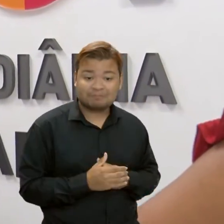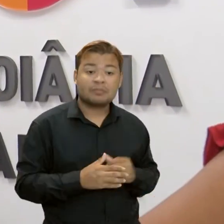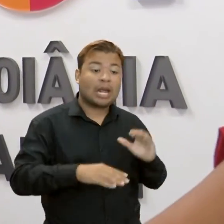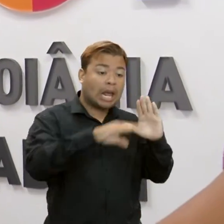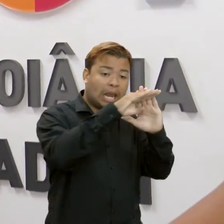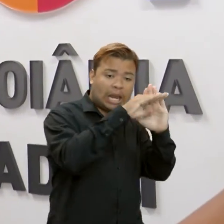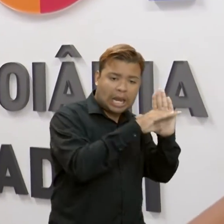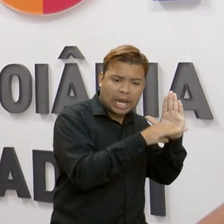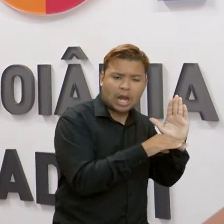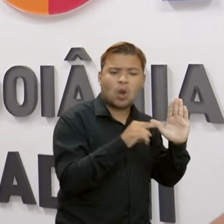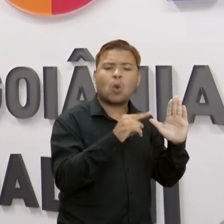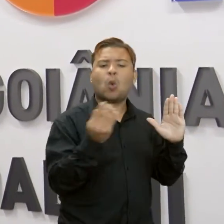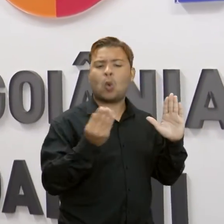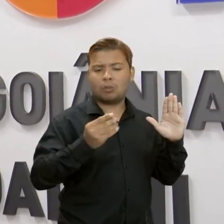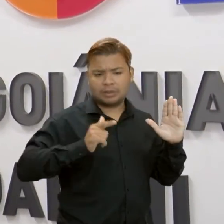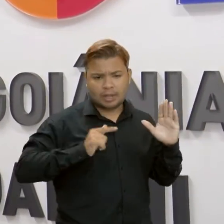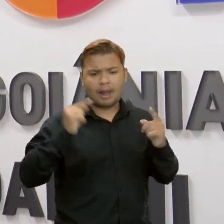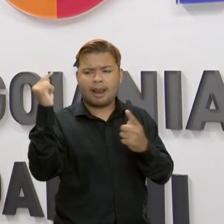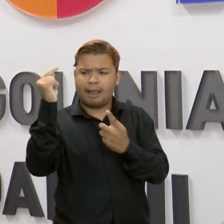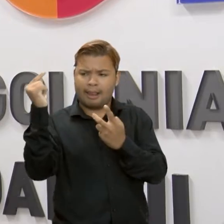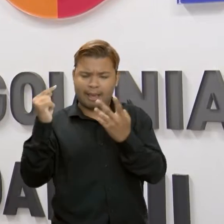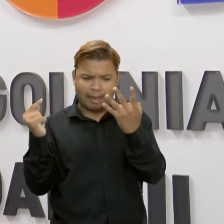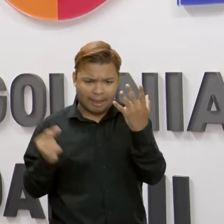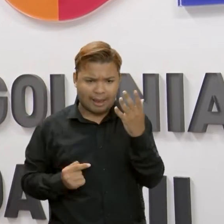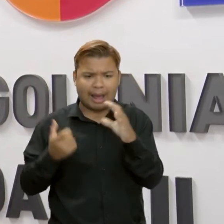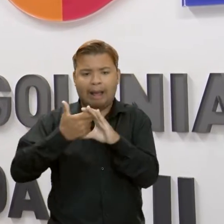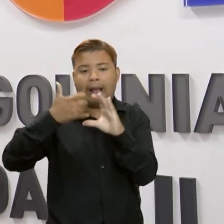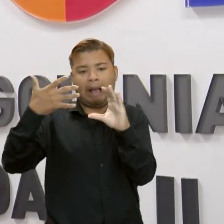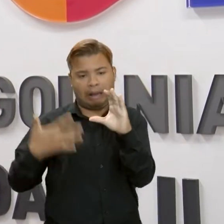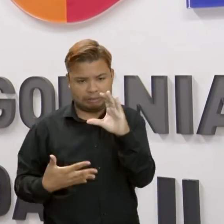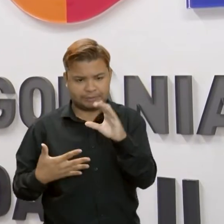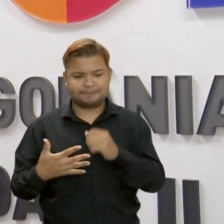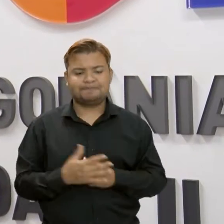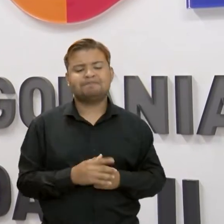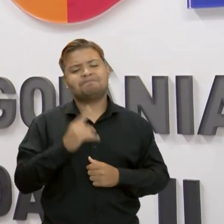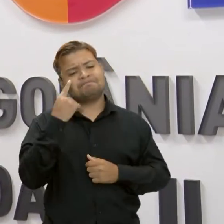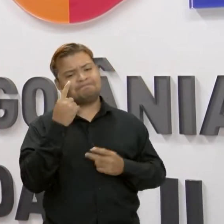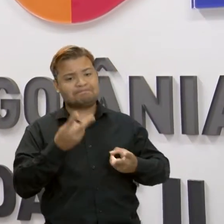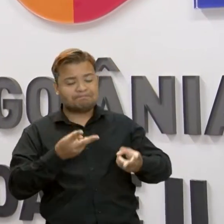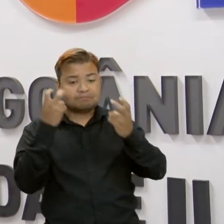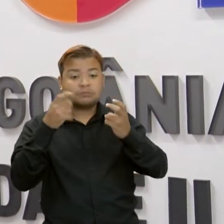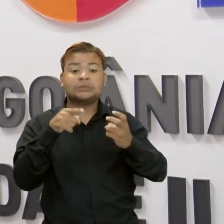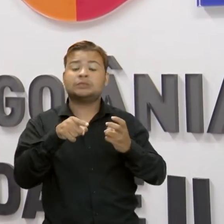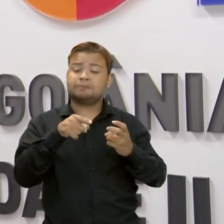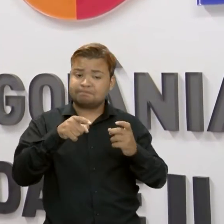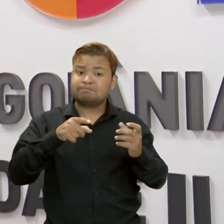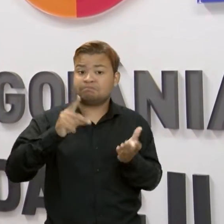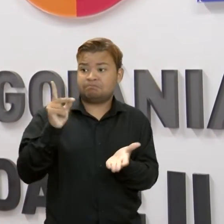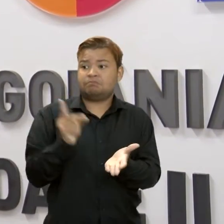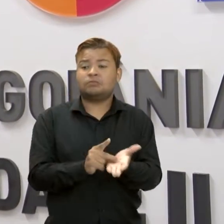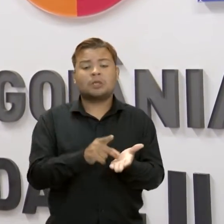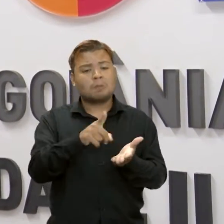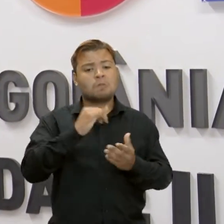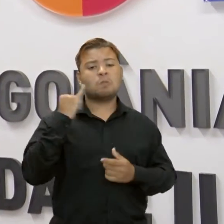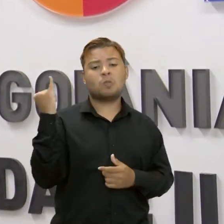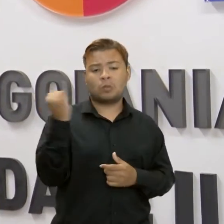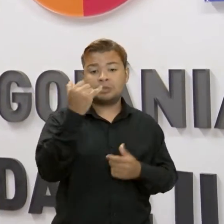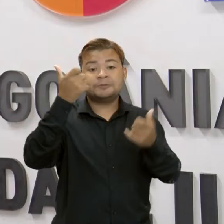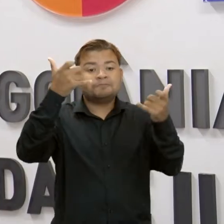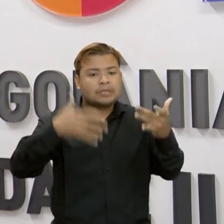leva em consideração vários fatores. O que é que nós achamos assim bastante relevante que precisamos comentar em termos de